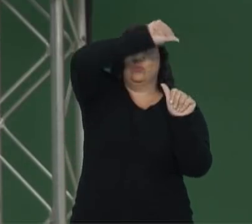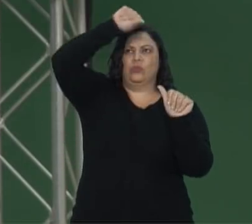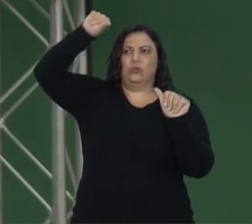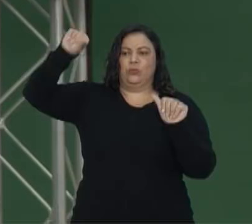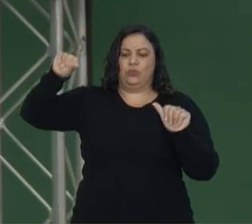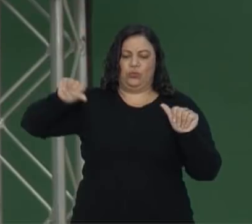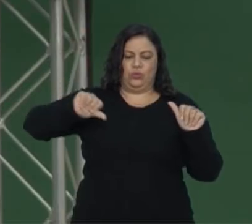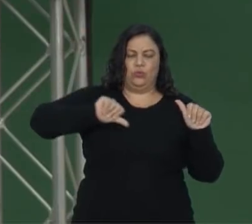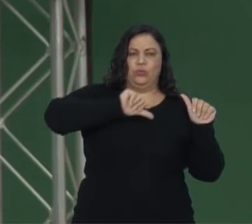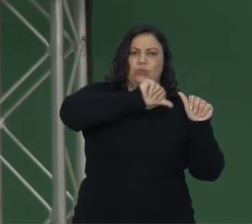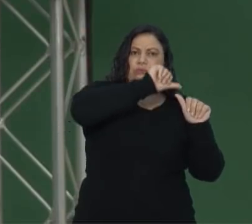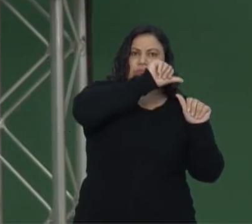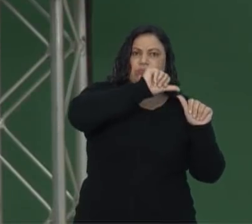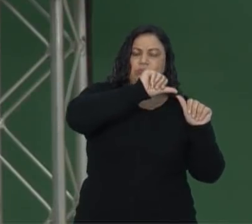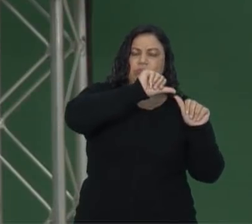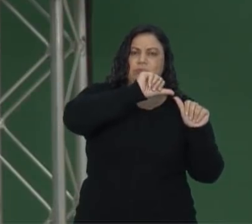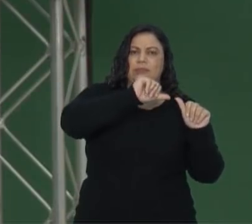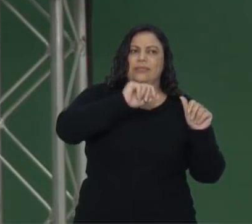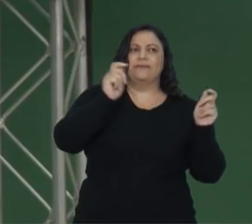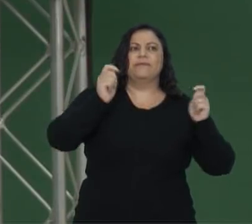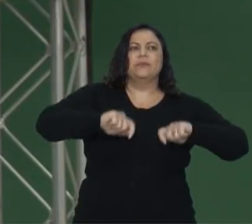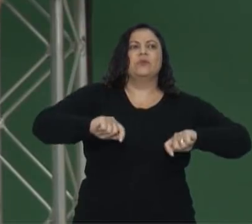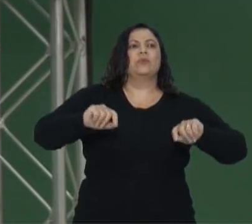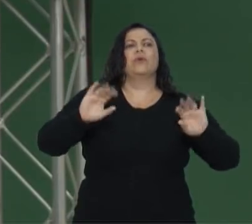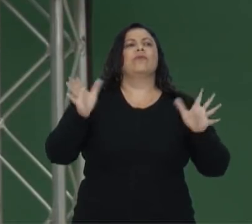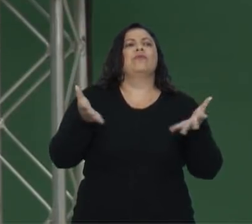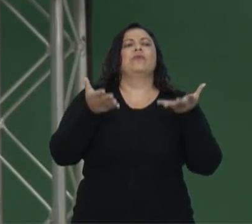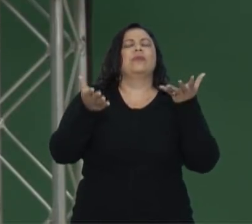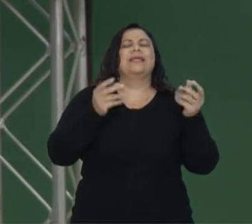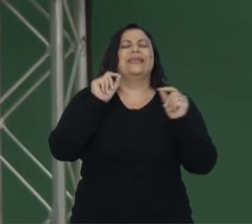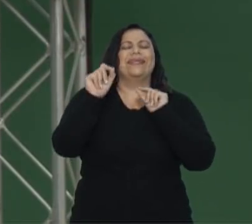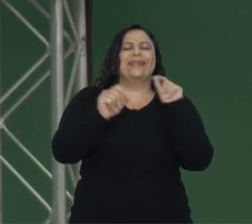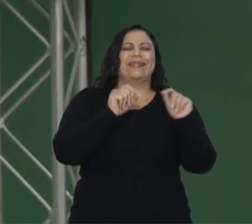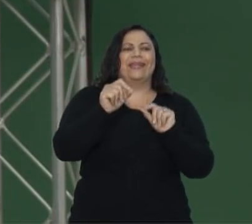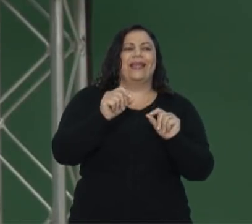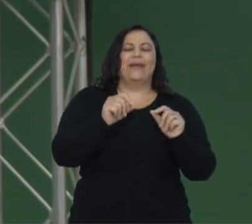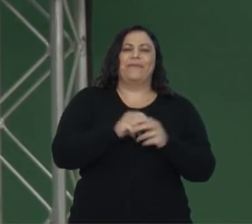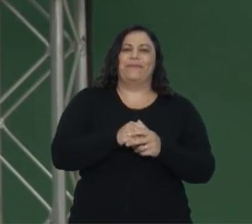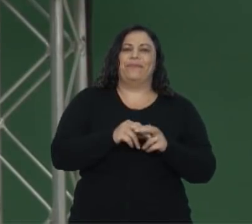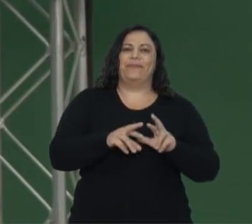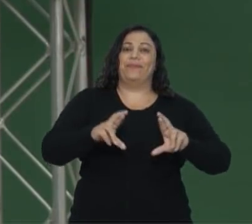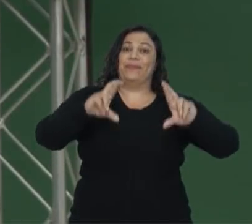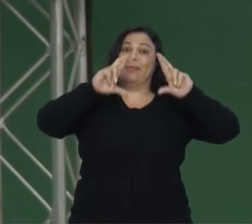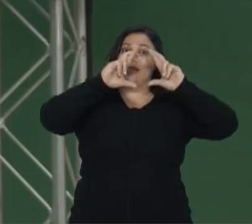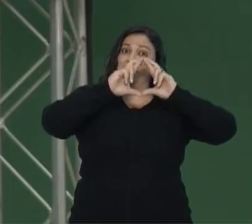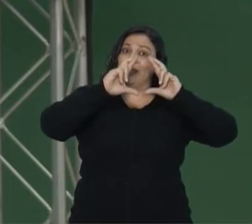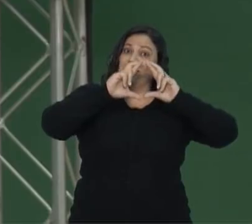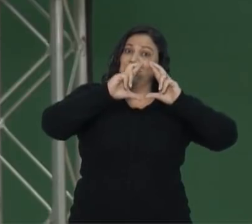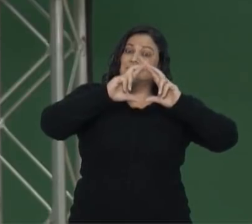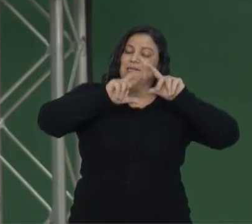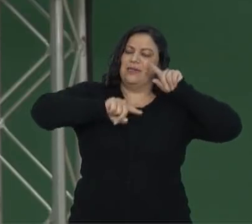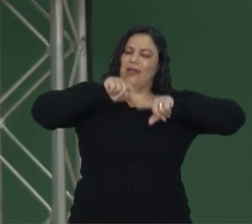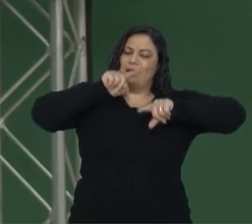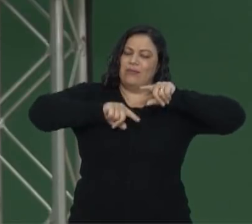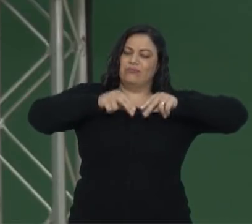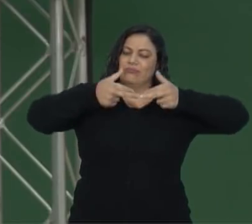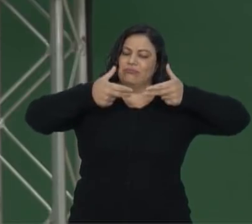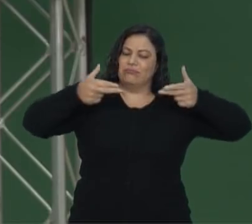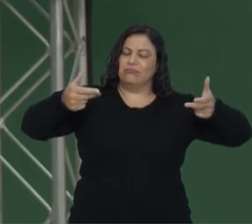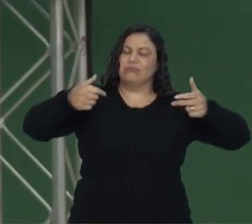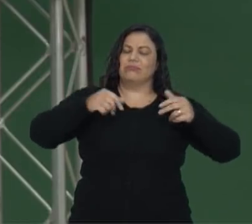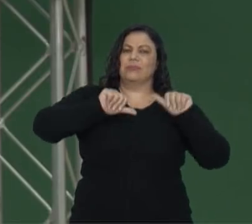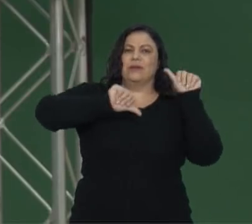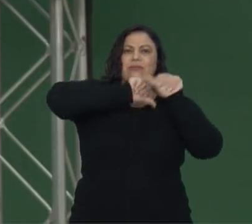indicado nesse esquema promove o que é a reciclagem da matéria nos ecossistemas. Então, por que